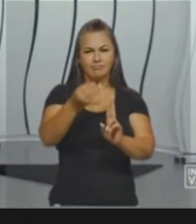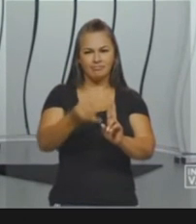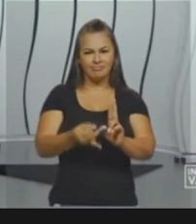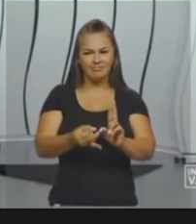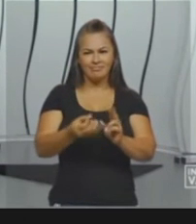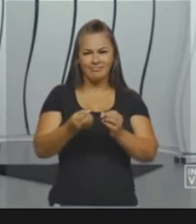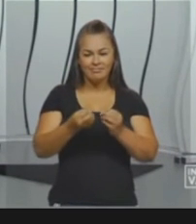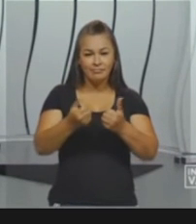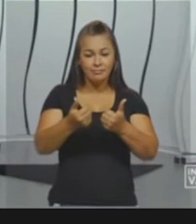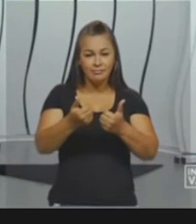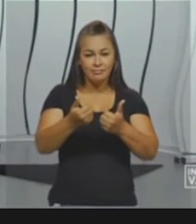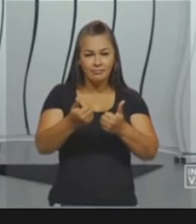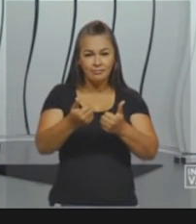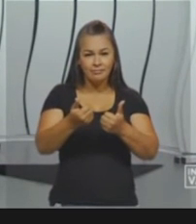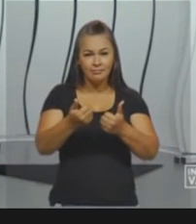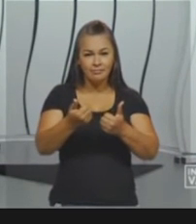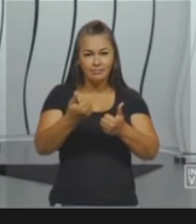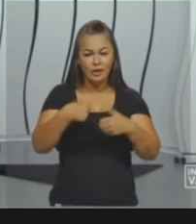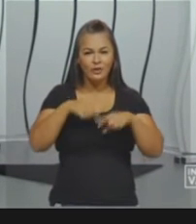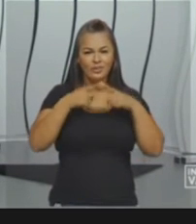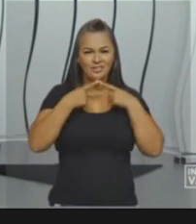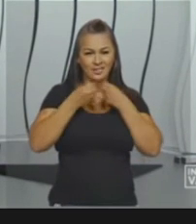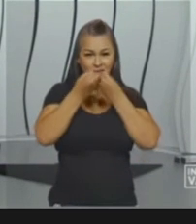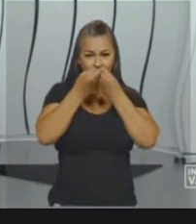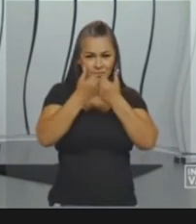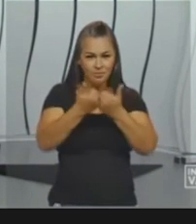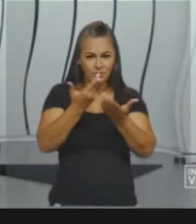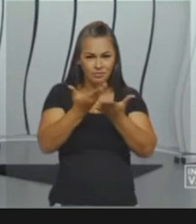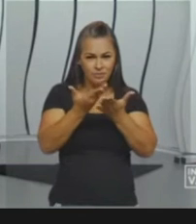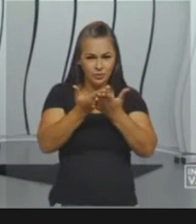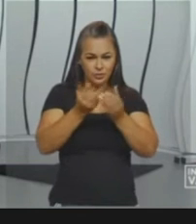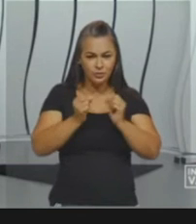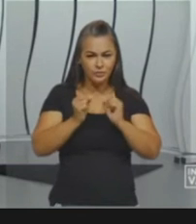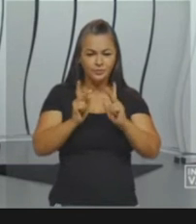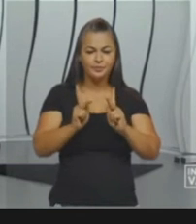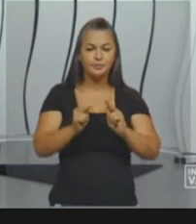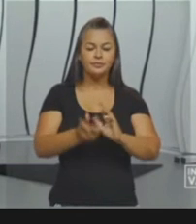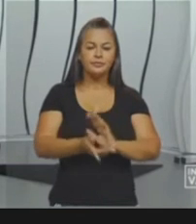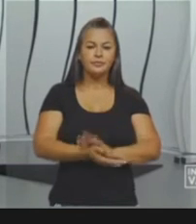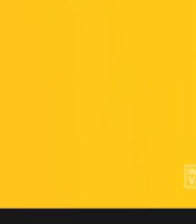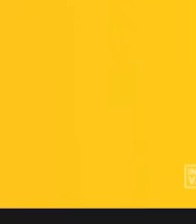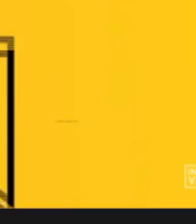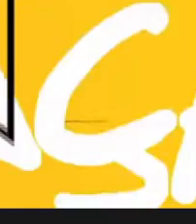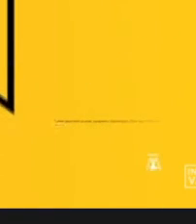isso. Eu desejo a vocês bons estudos.